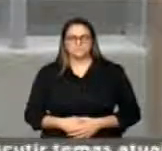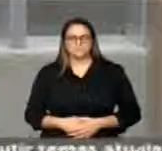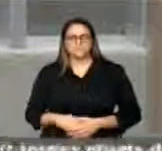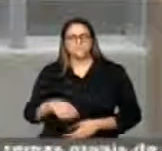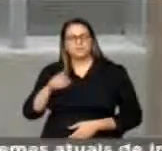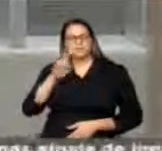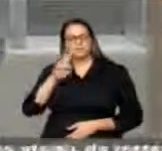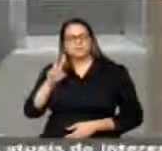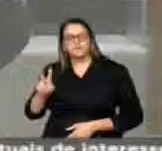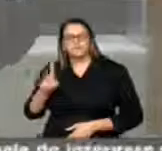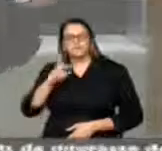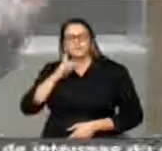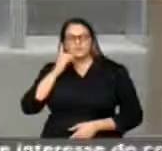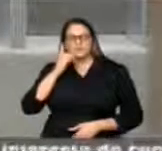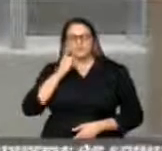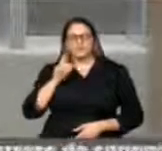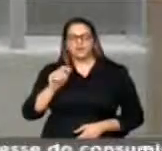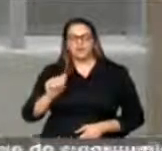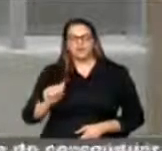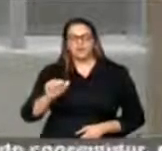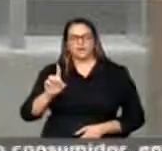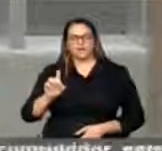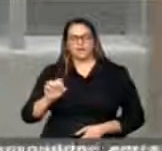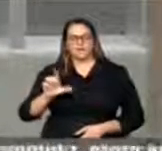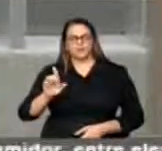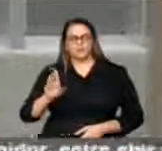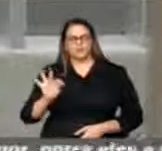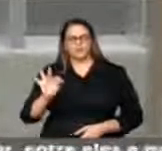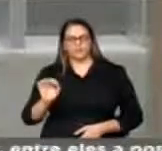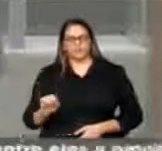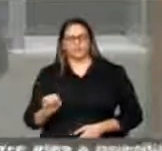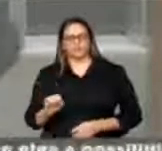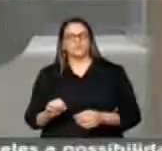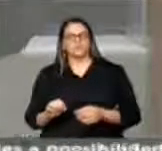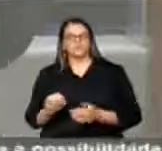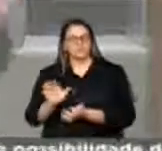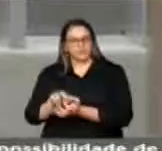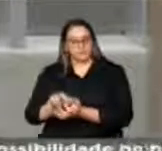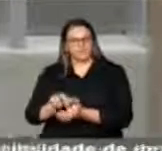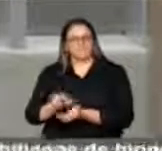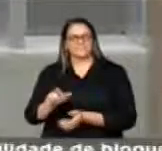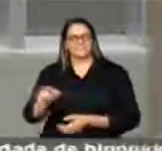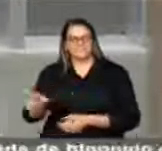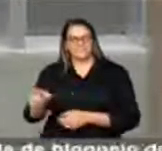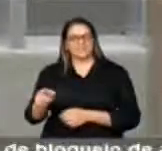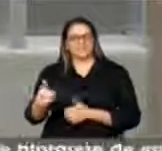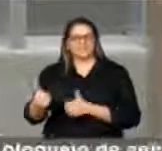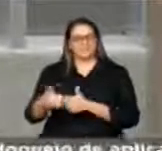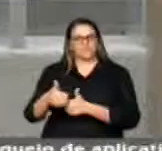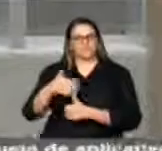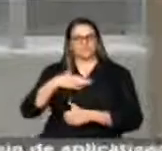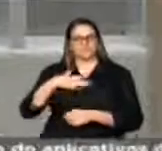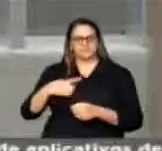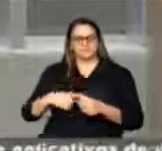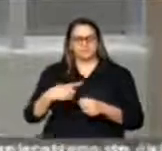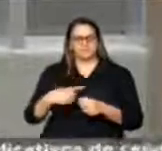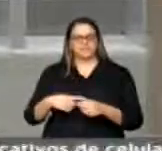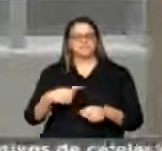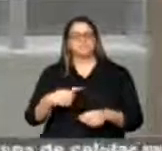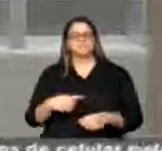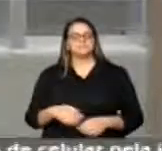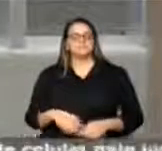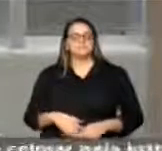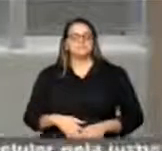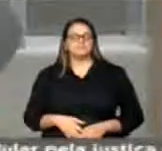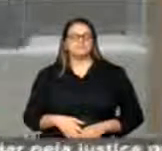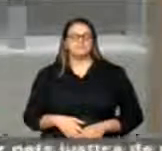deputado Adalberto Cavalcante e outros deputados de Pernambuco, e o Adalberto é lá da minha região, e a gente vê, deputado Adalberto,